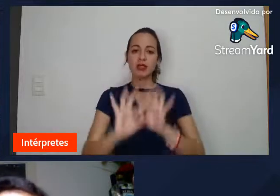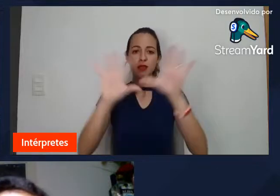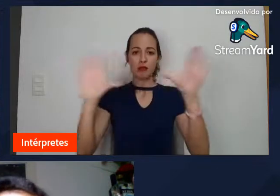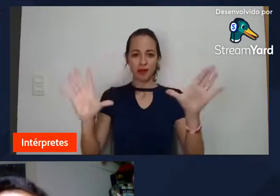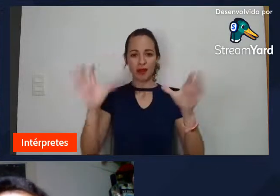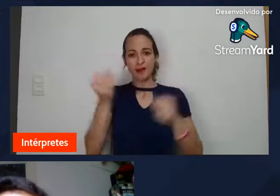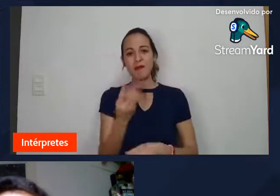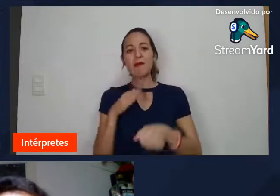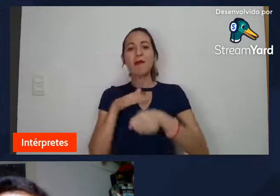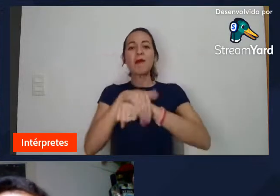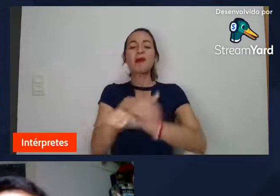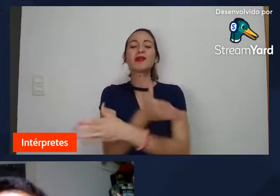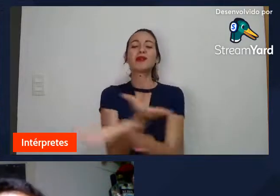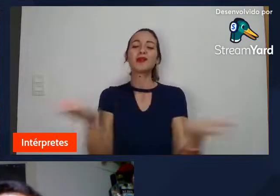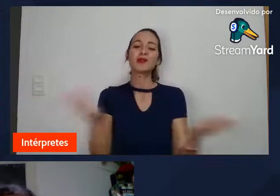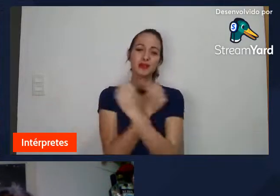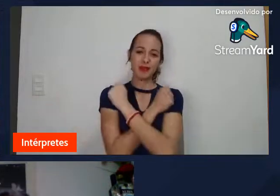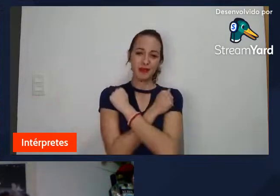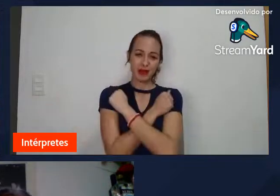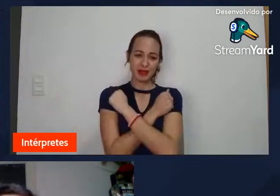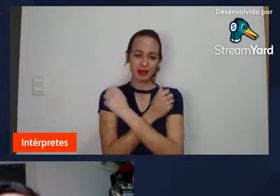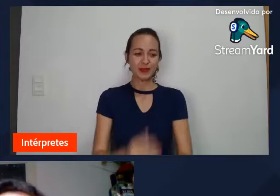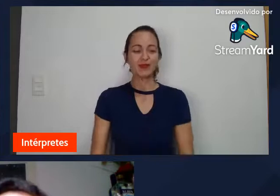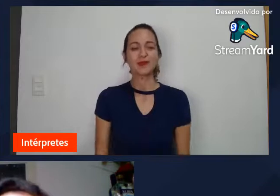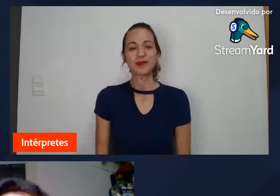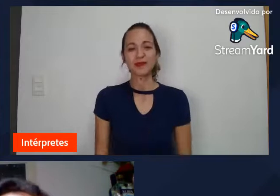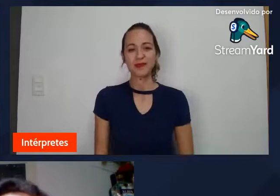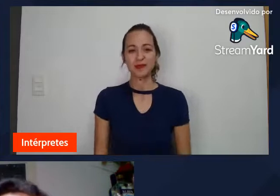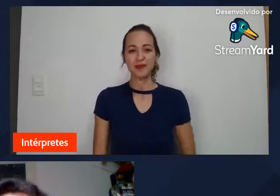Uma boa noite, um abraço a todos e todas.